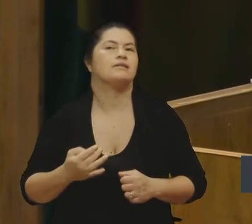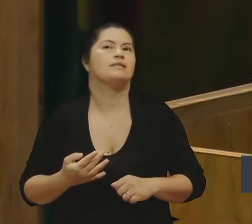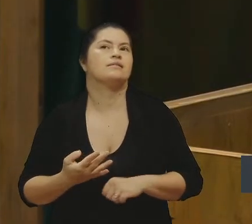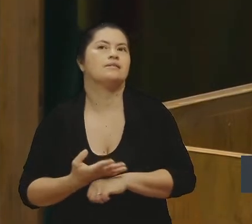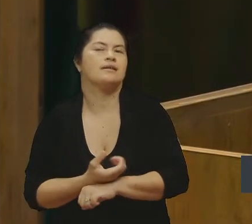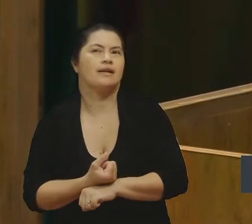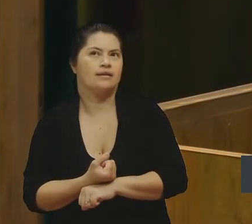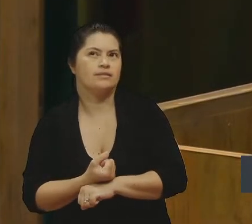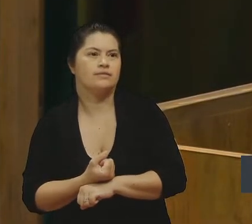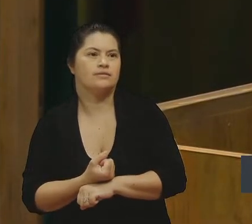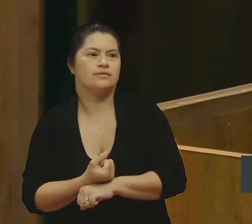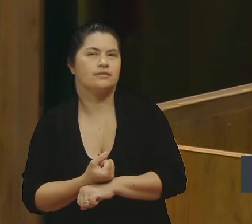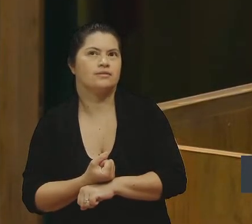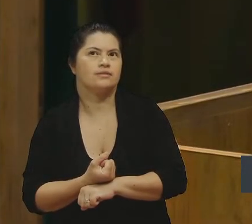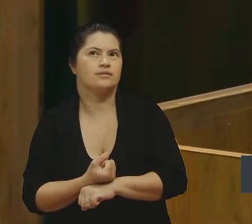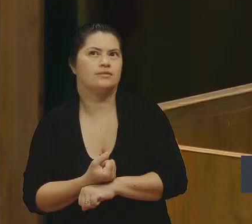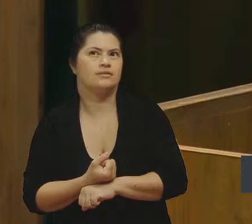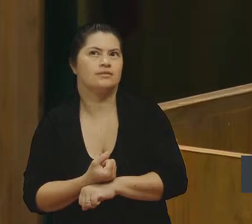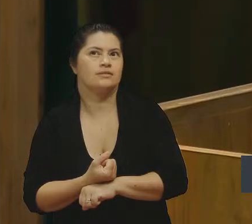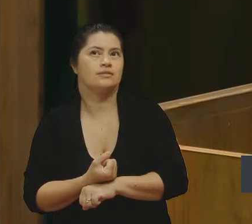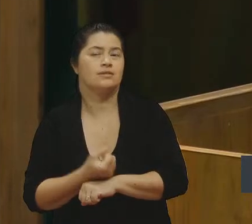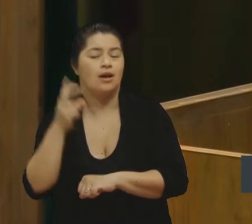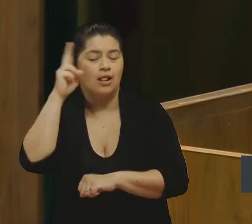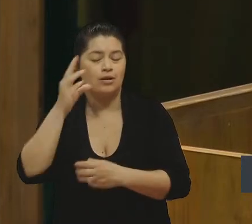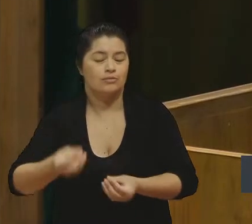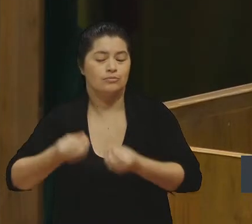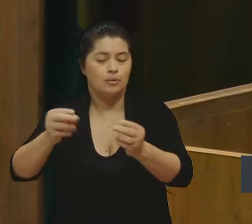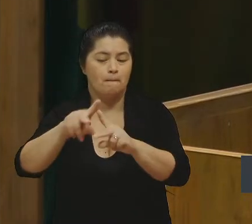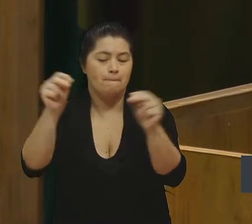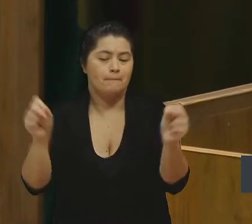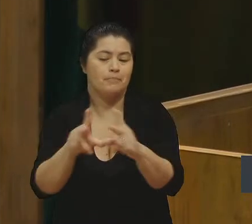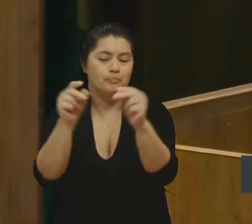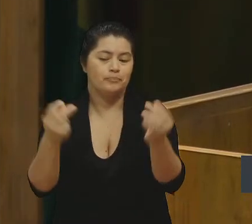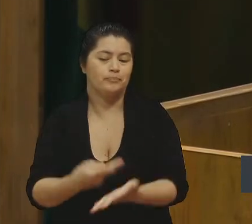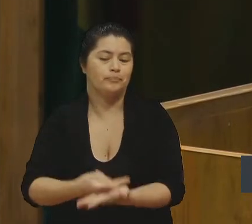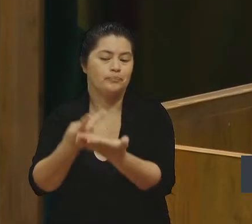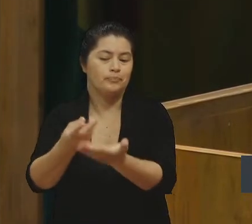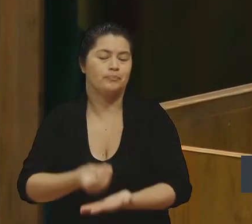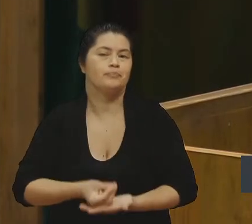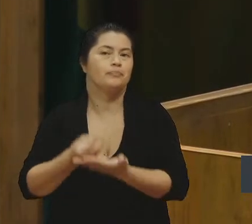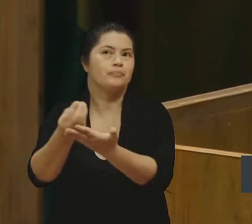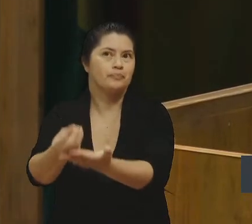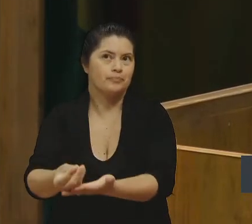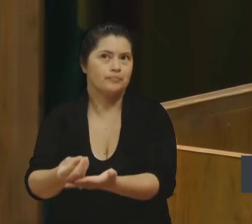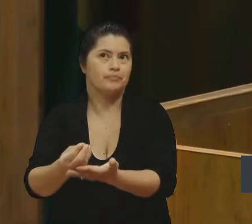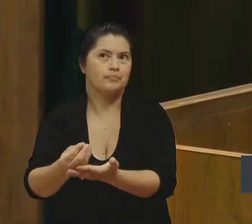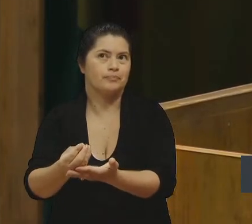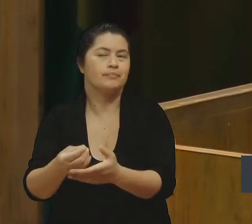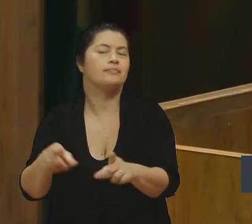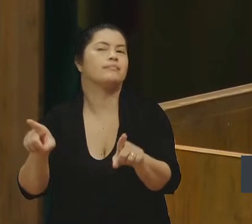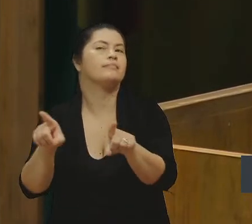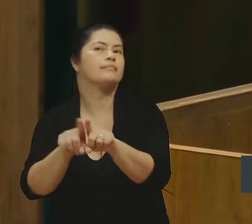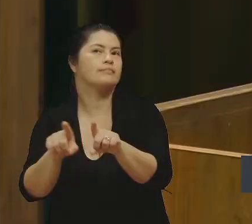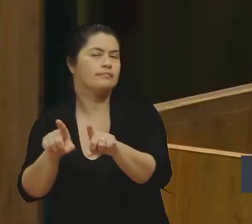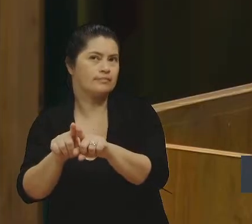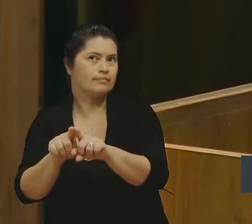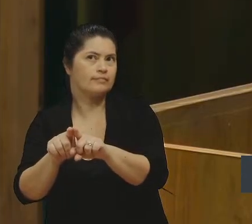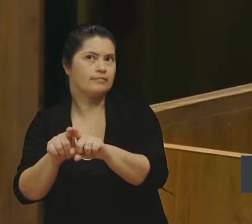de uma lembrança para o nosso palestrante Alex. E, ao mesmo tempo, também